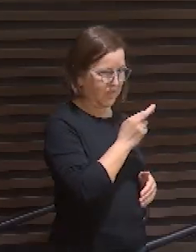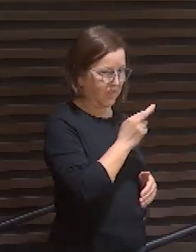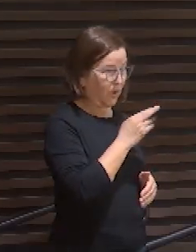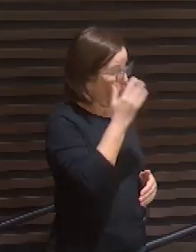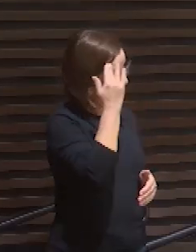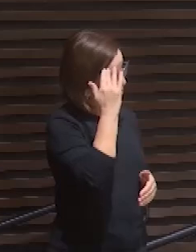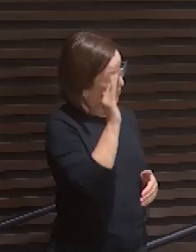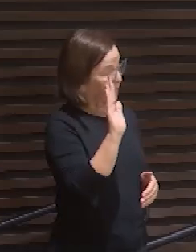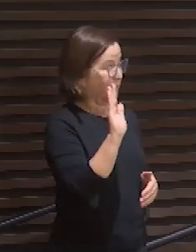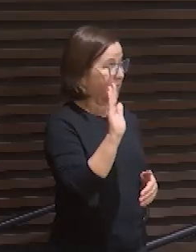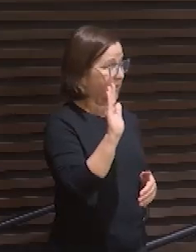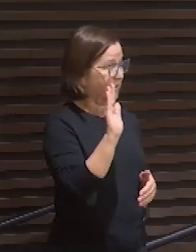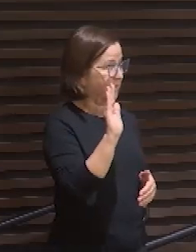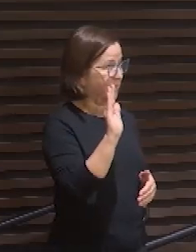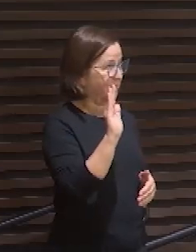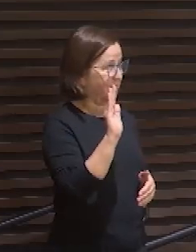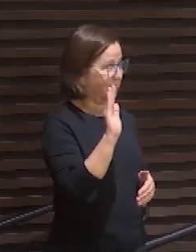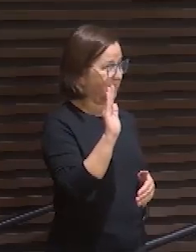souber,